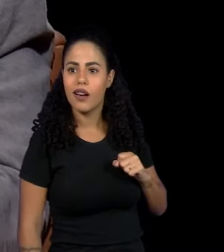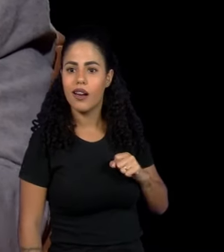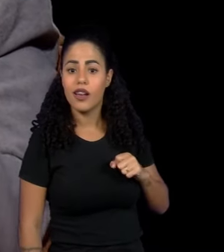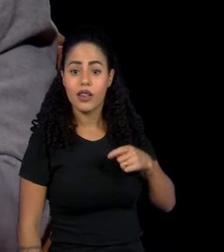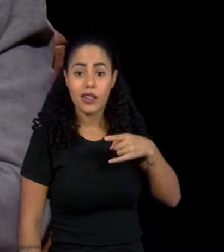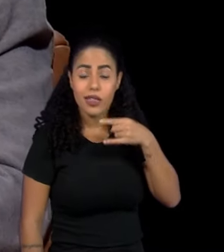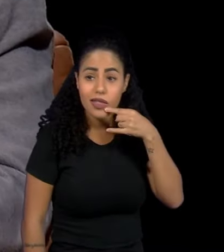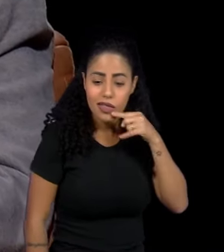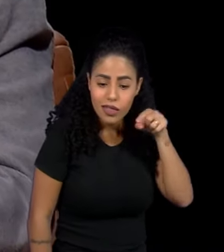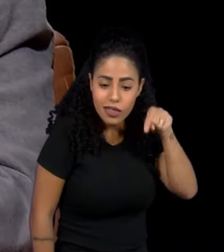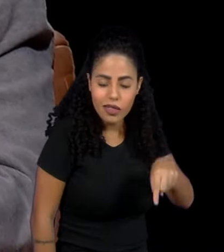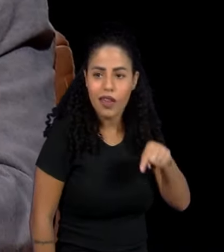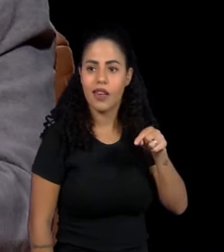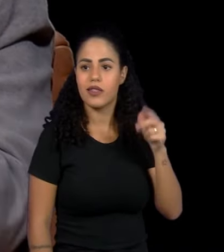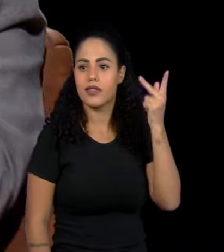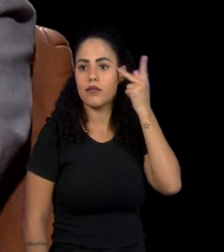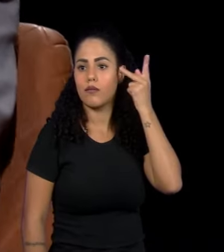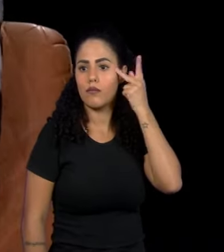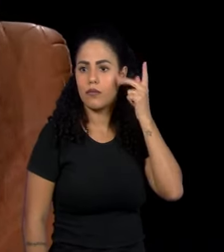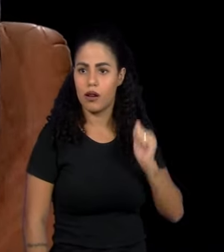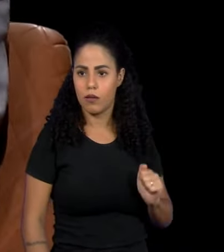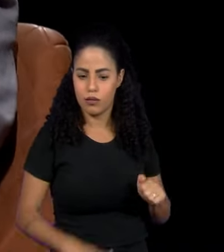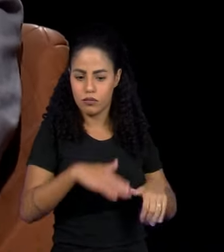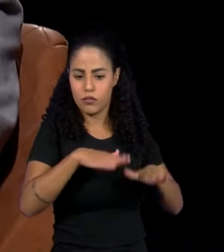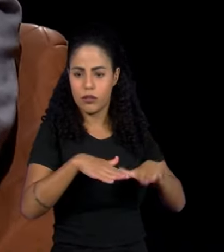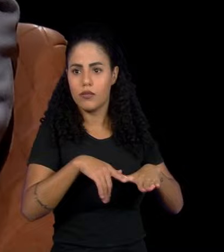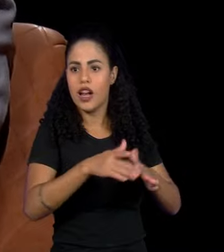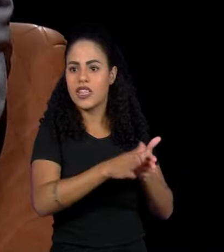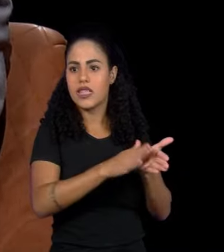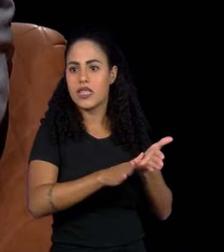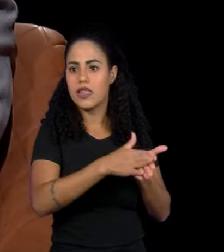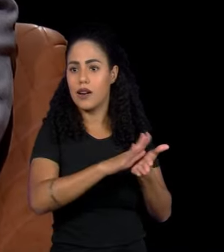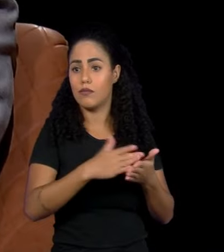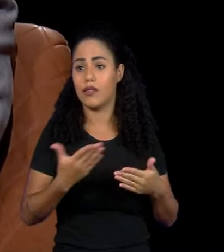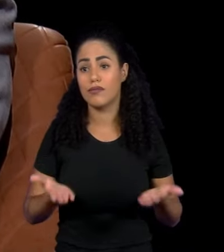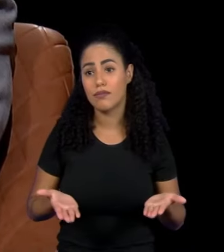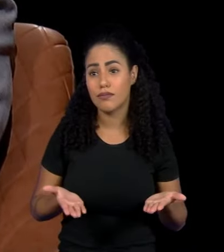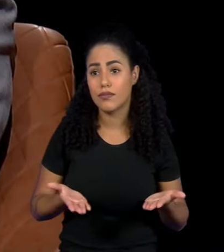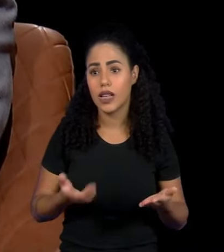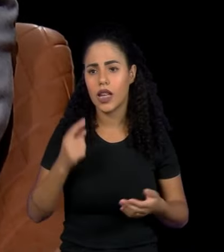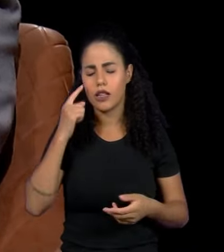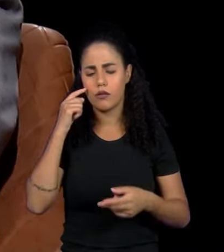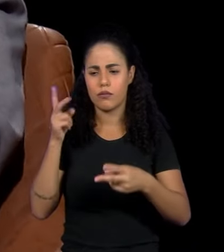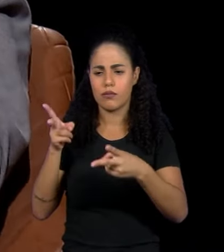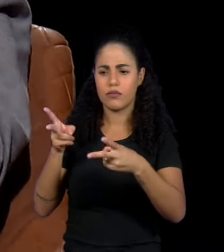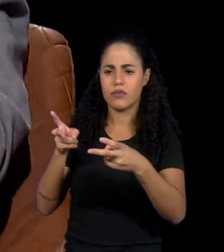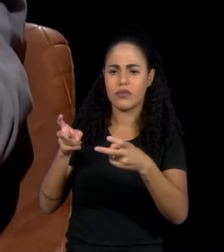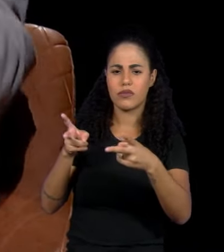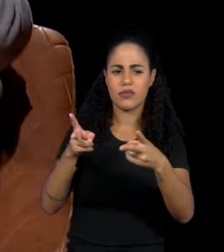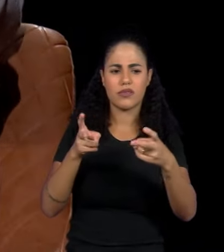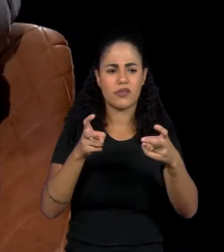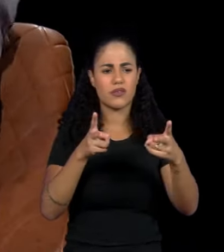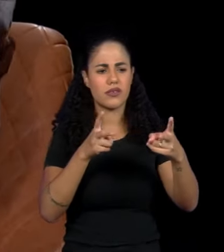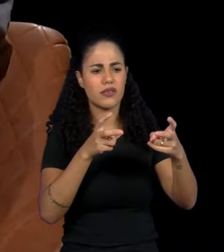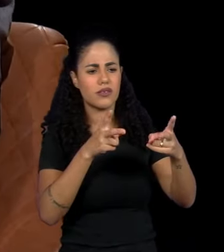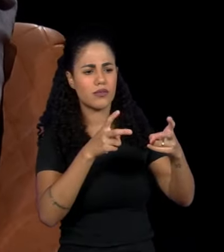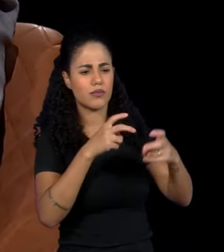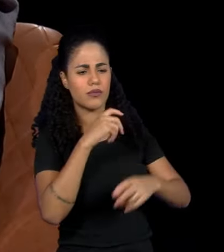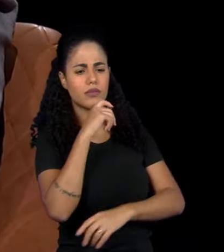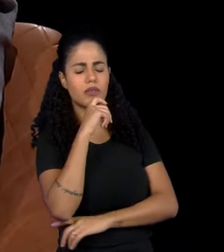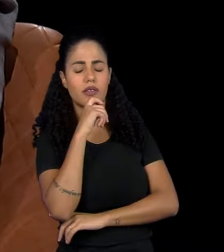comum são muito grandes. E é uma coisa interessante que eu cheguei a perceber, é que a gente tem uma